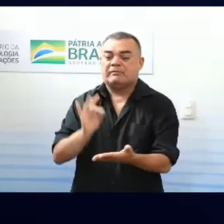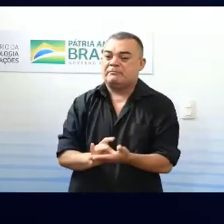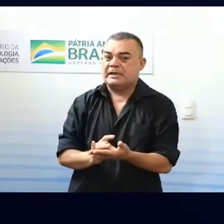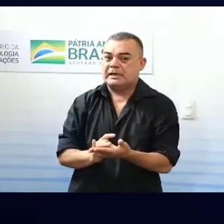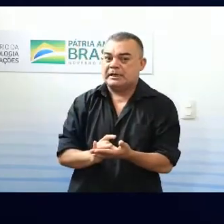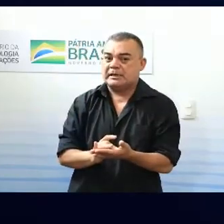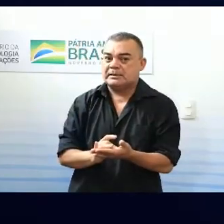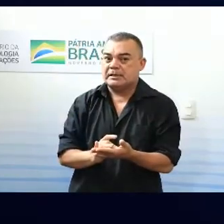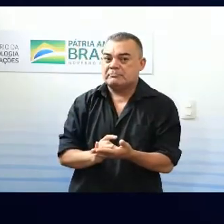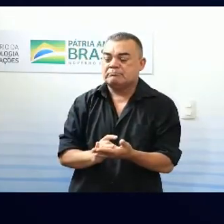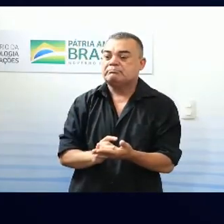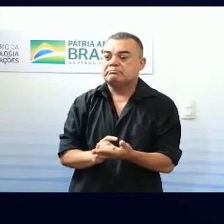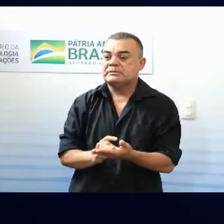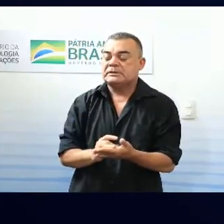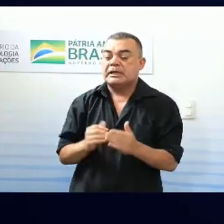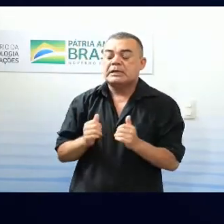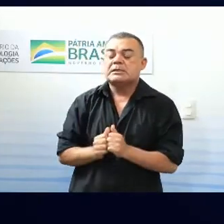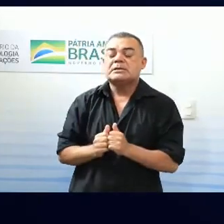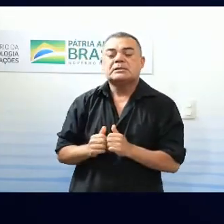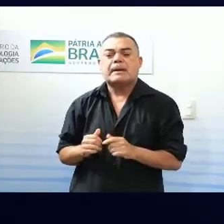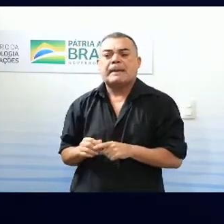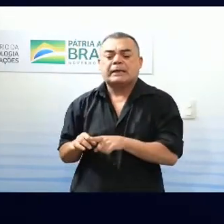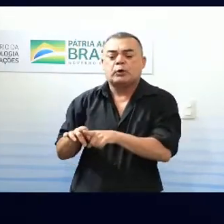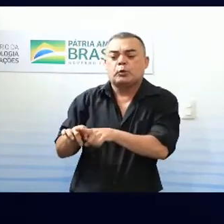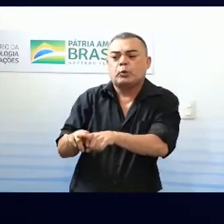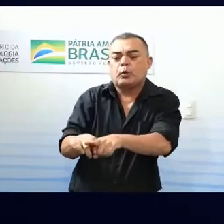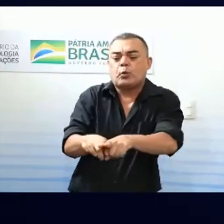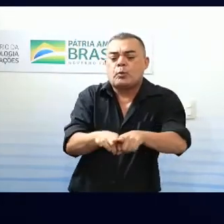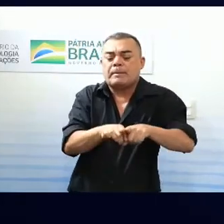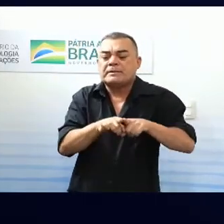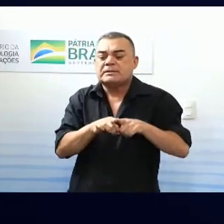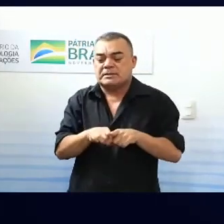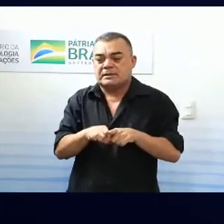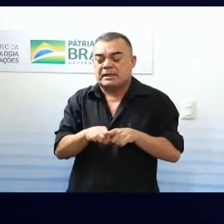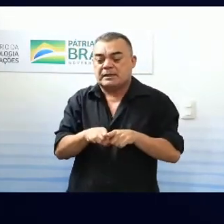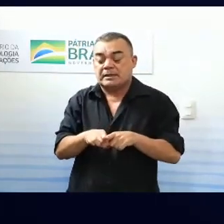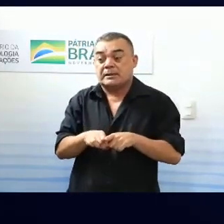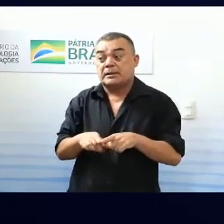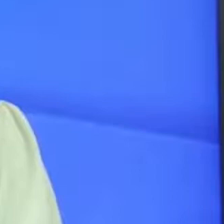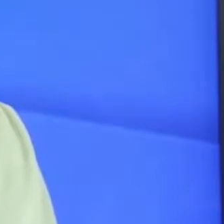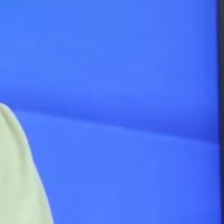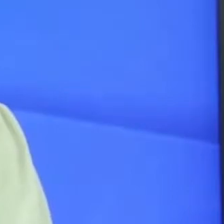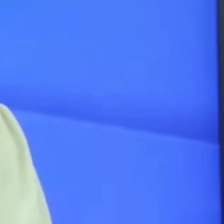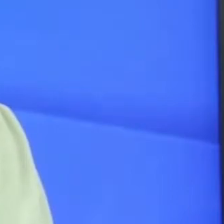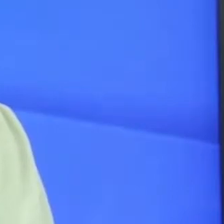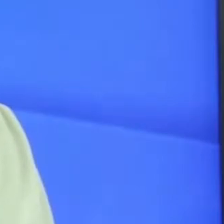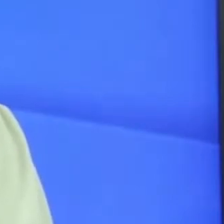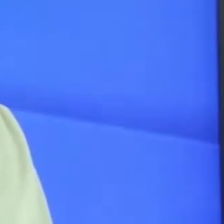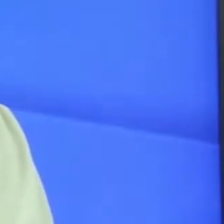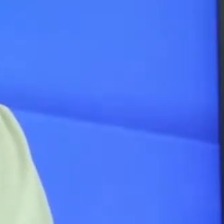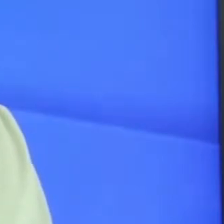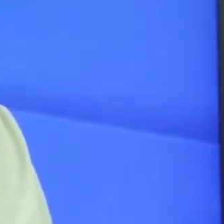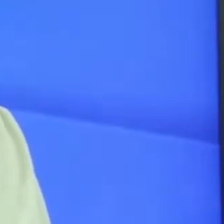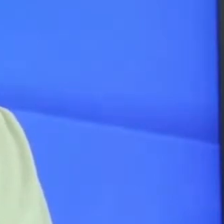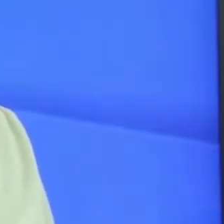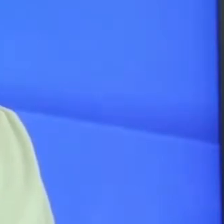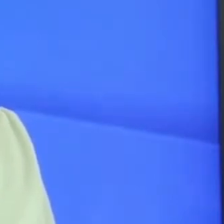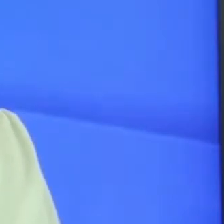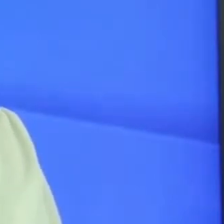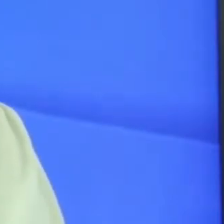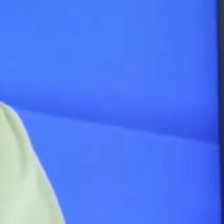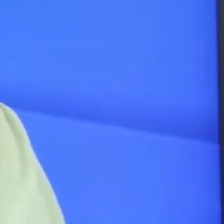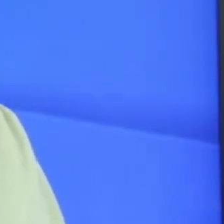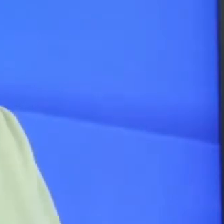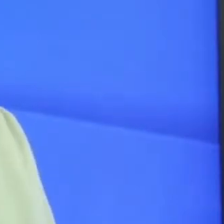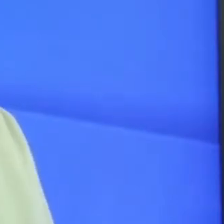convergente, se avançarmos em educação, ciência e tecnologia. E tem mais investimento vindo por